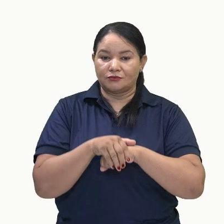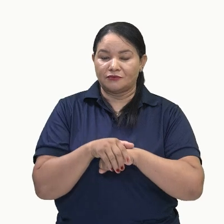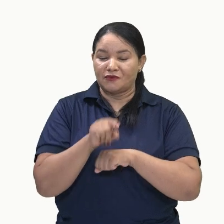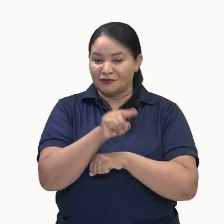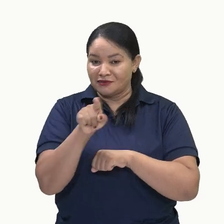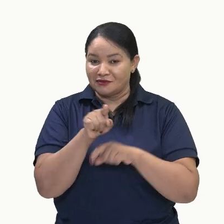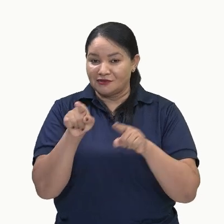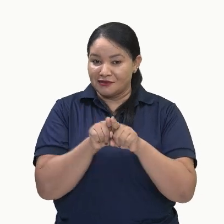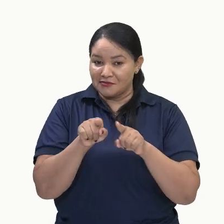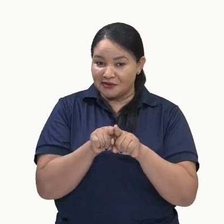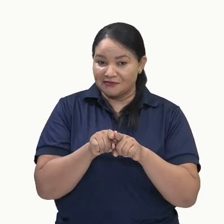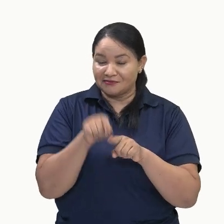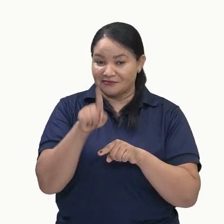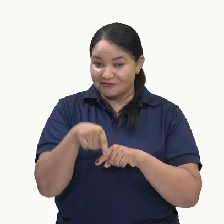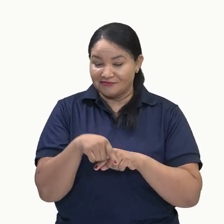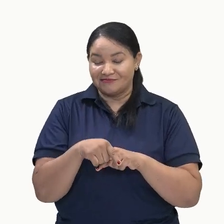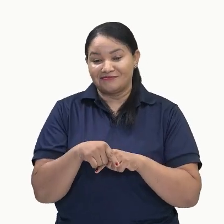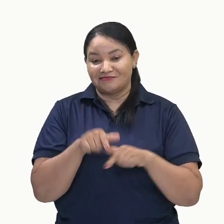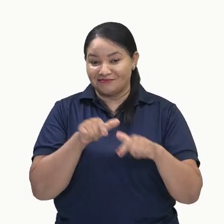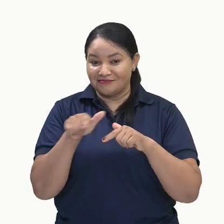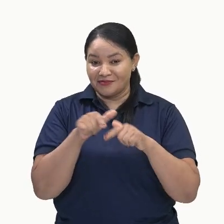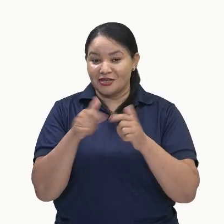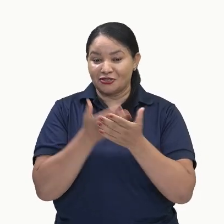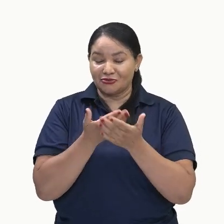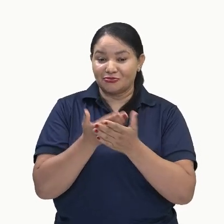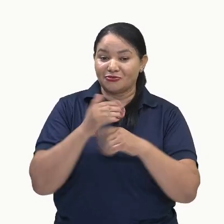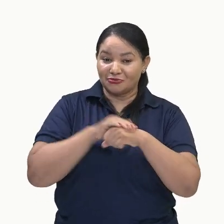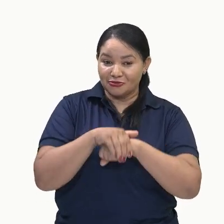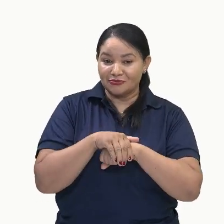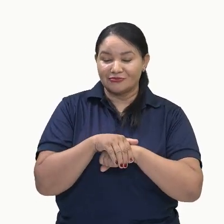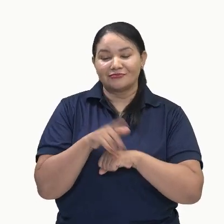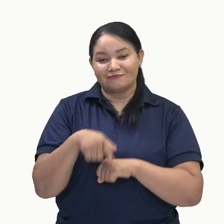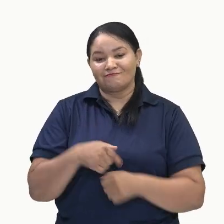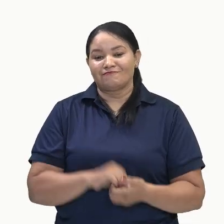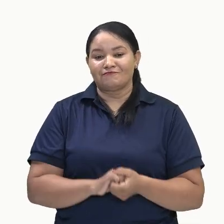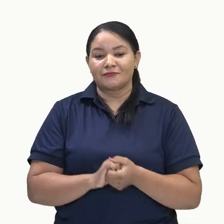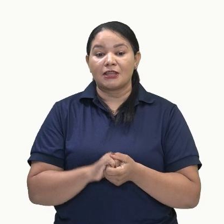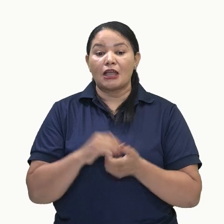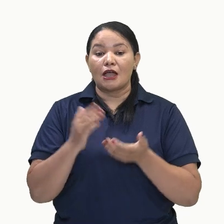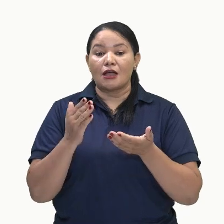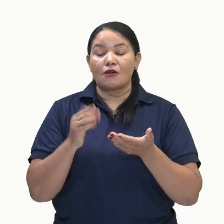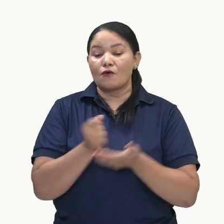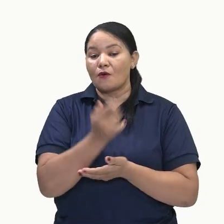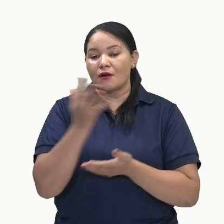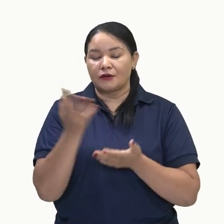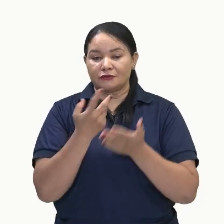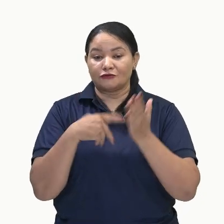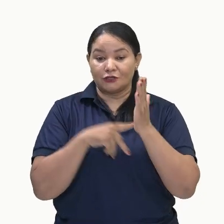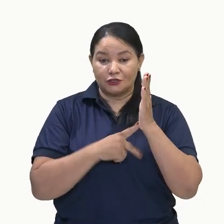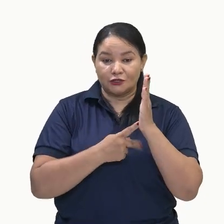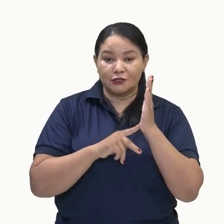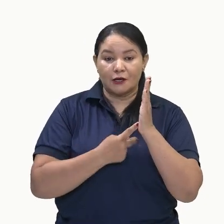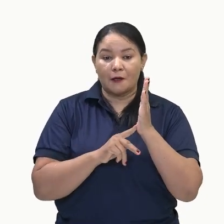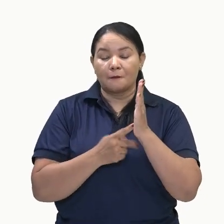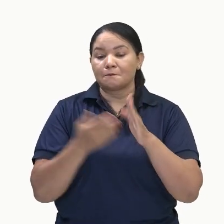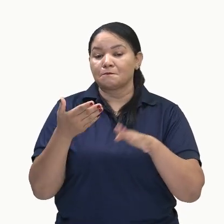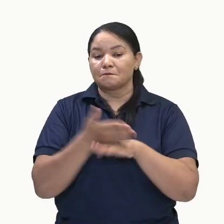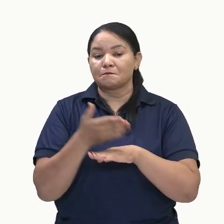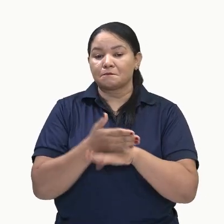está incluso nesses trabalhadores aí? Bom, quantos são sindicalizados? Quantos são sindicalizados? Pensa assim,